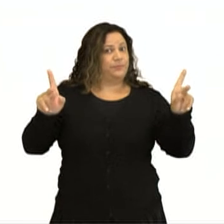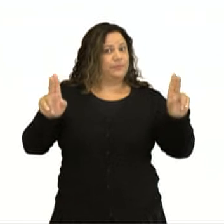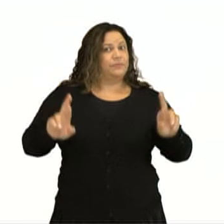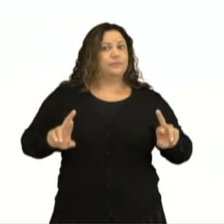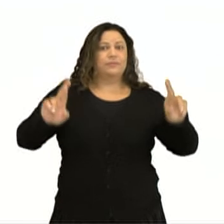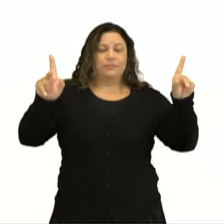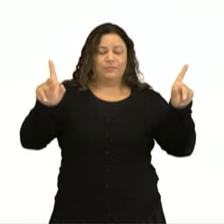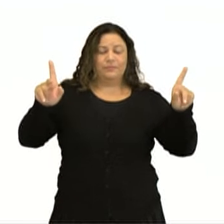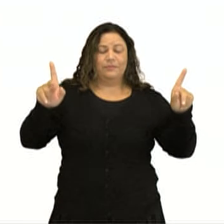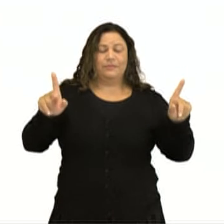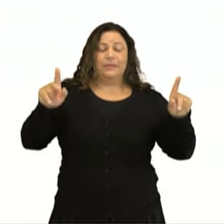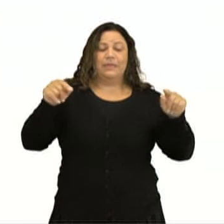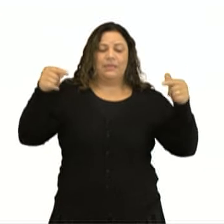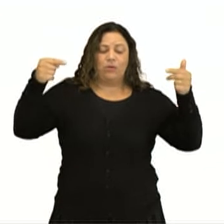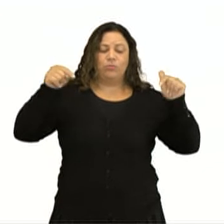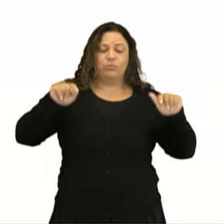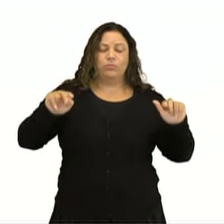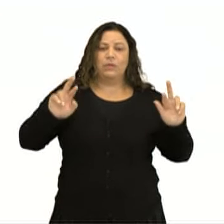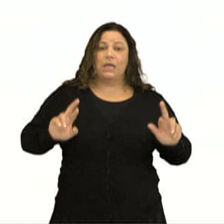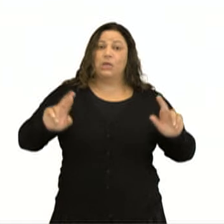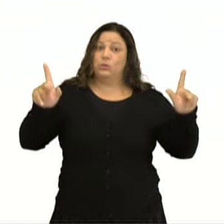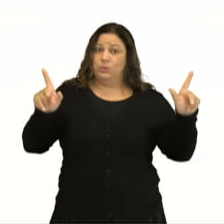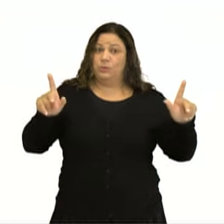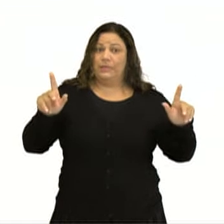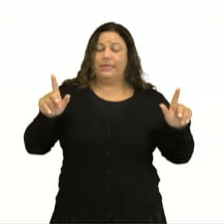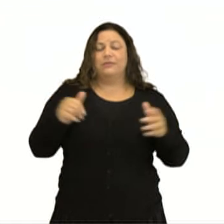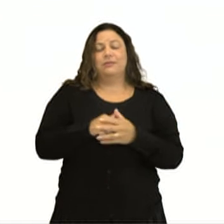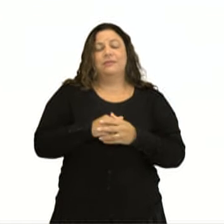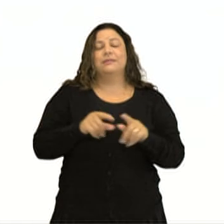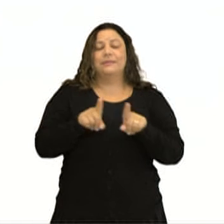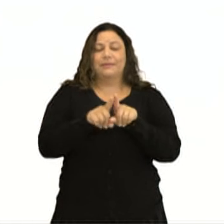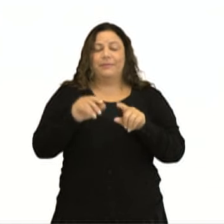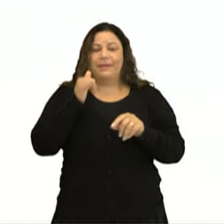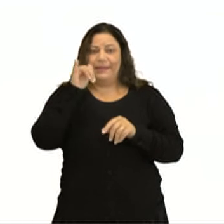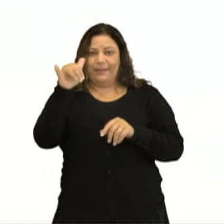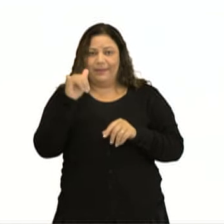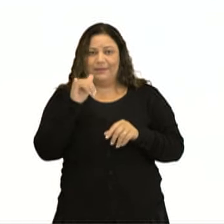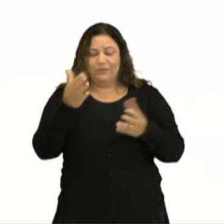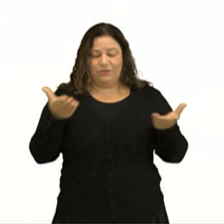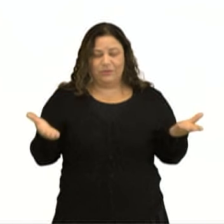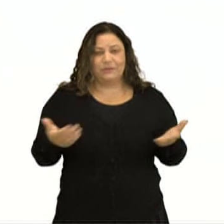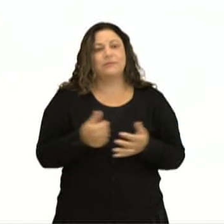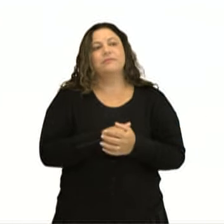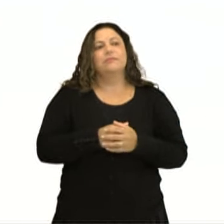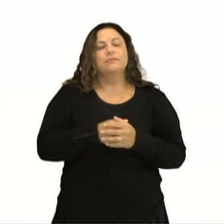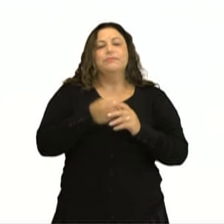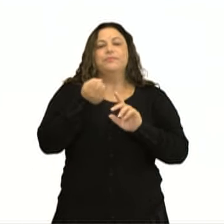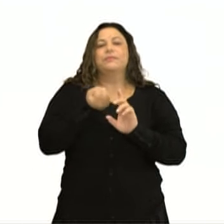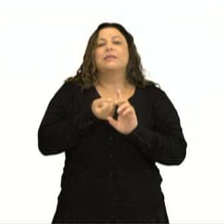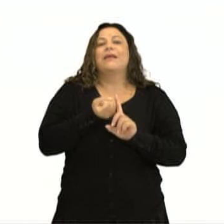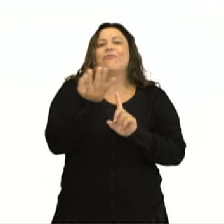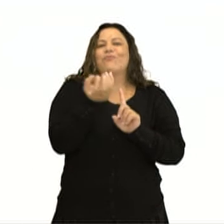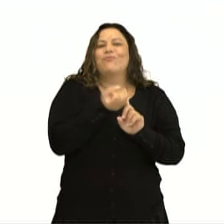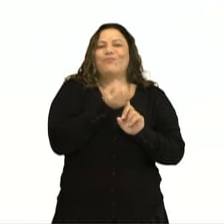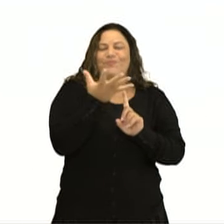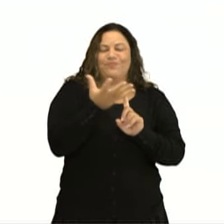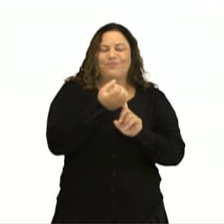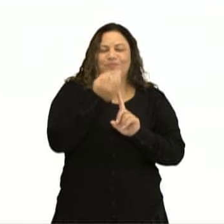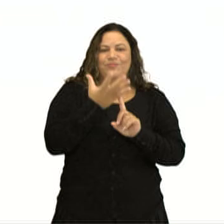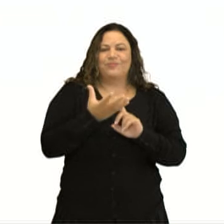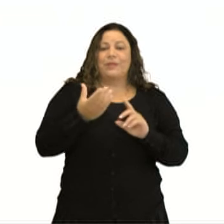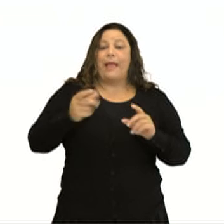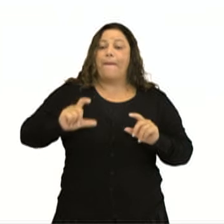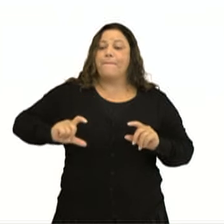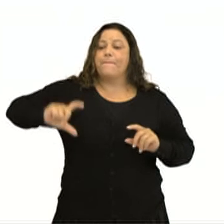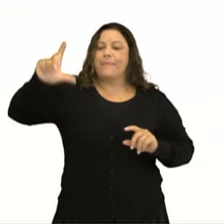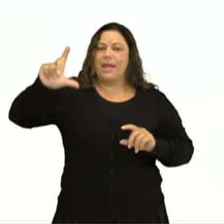temperaturas, diferentes energias internas. Então vai fluir calor do corpo de maior temperatura para o de menor